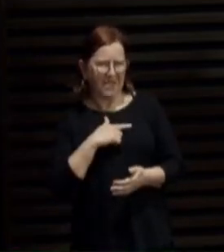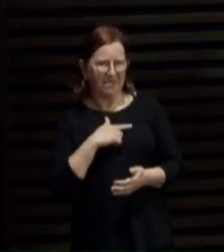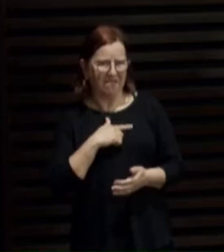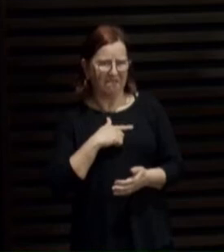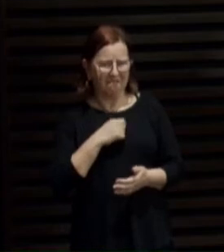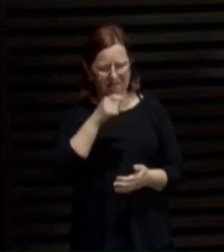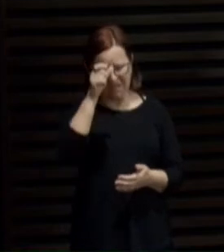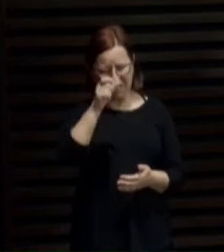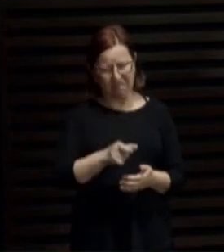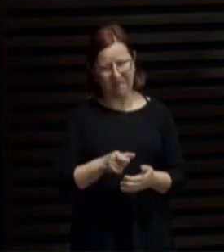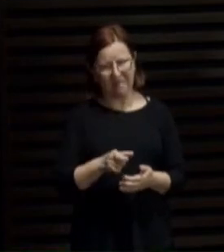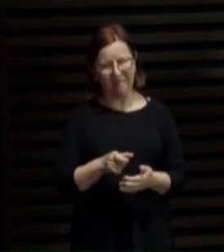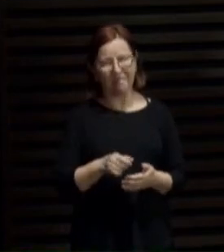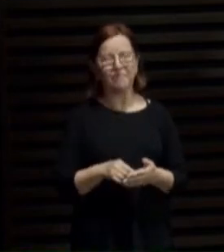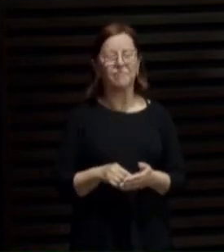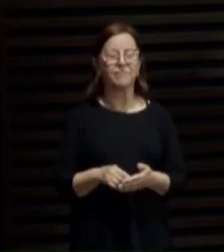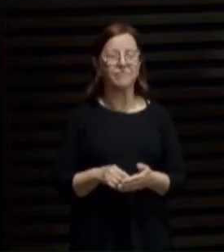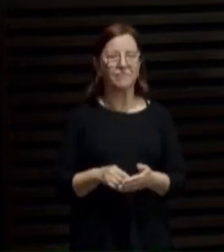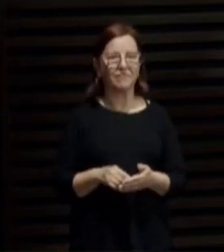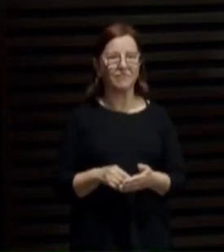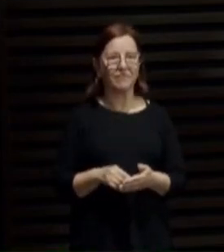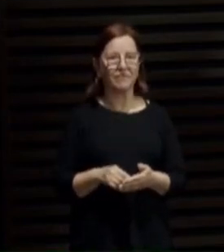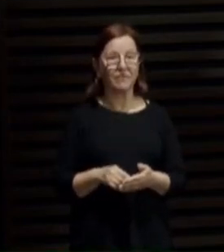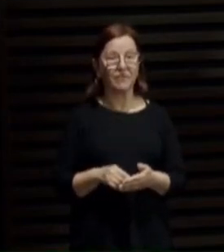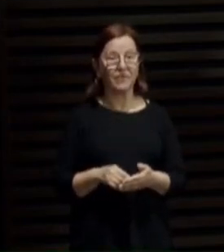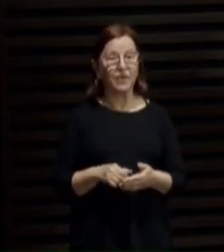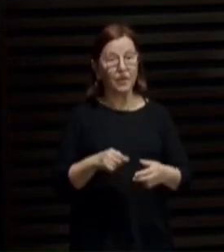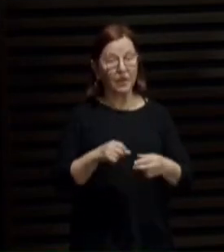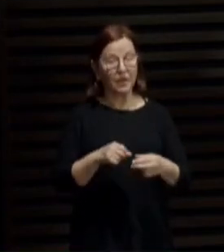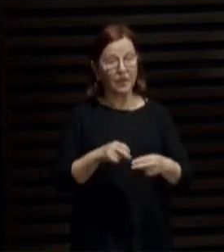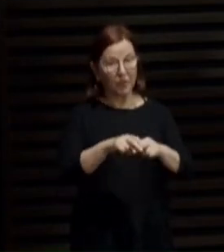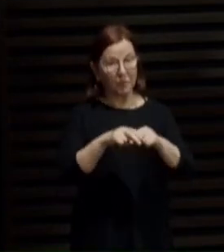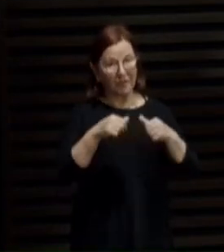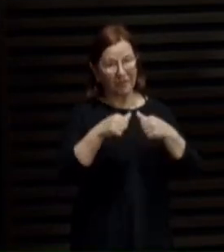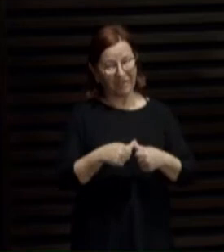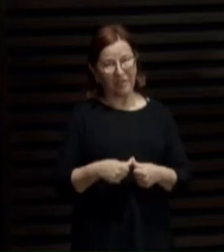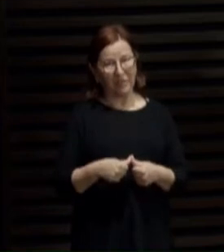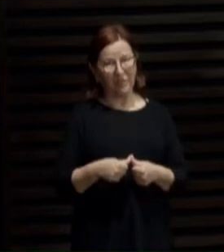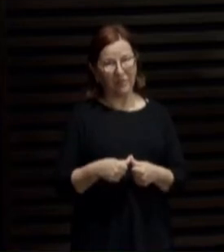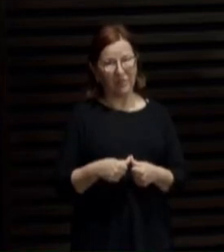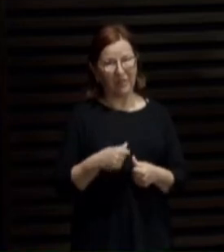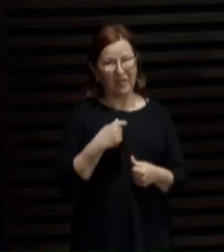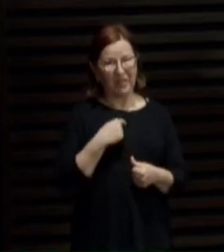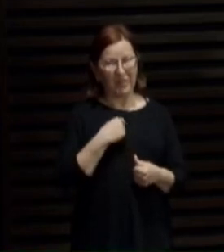E em razão disto eu me tornei muito avesso a este